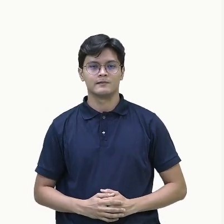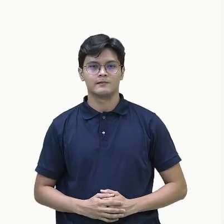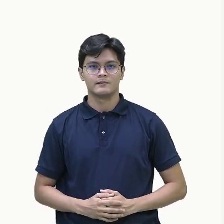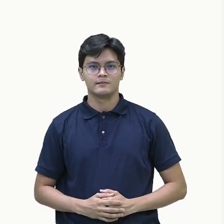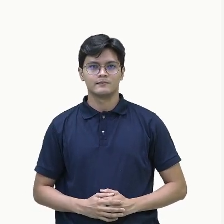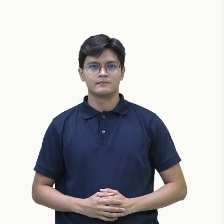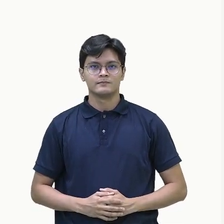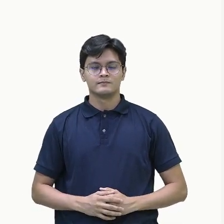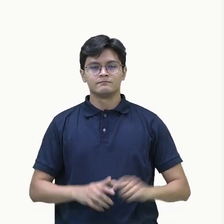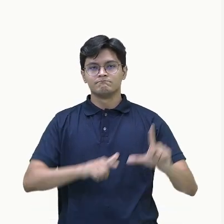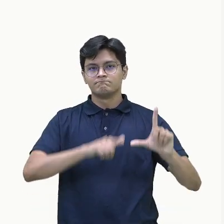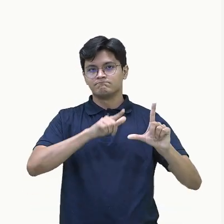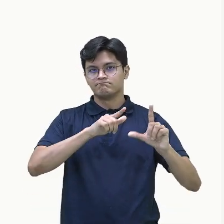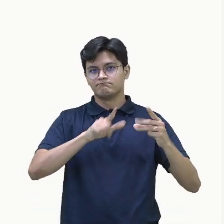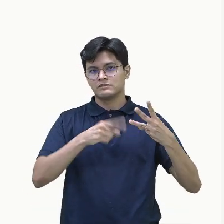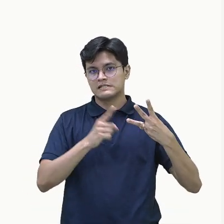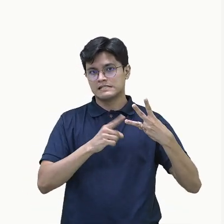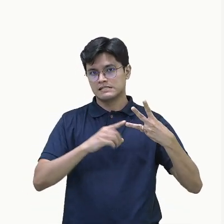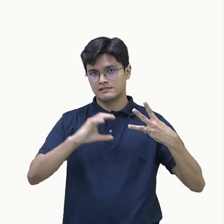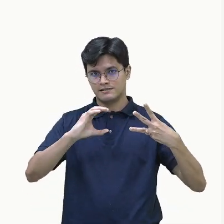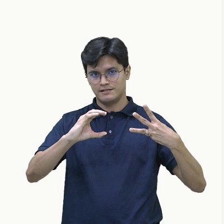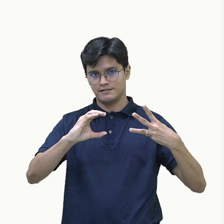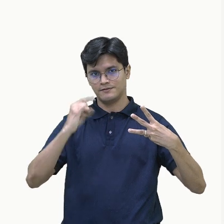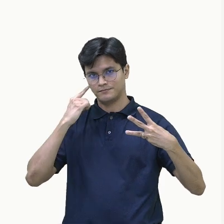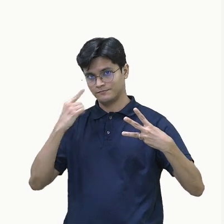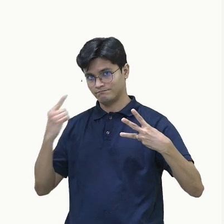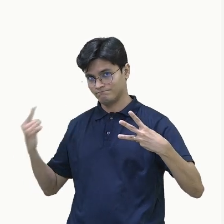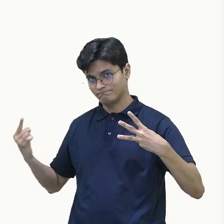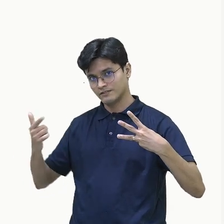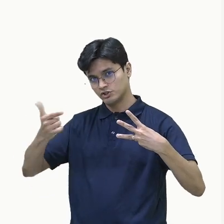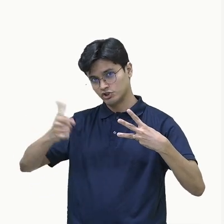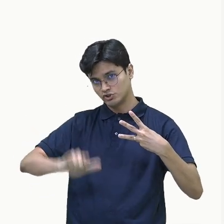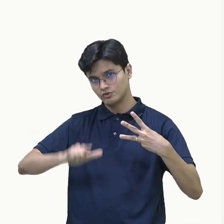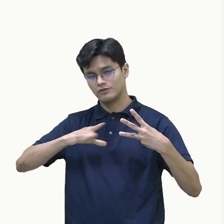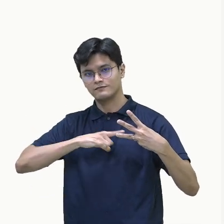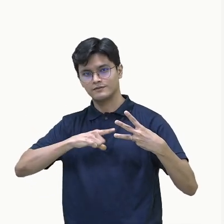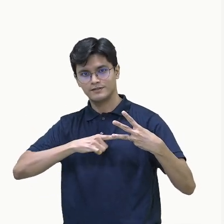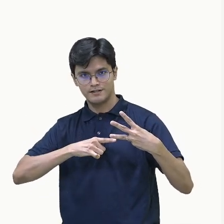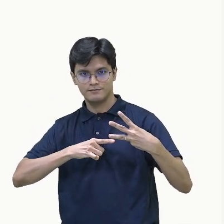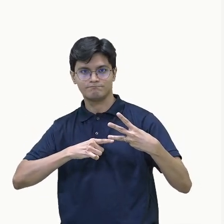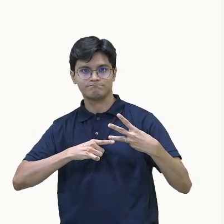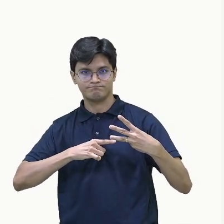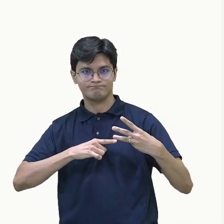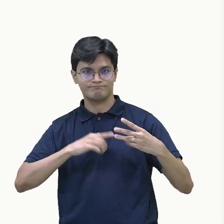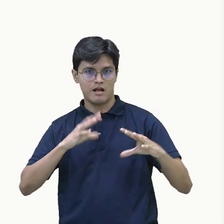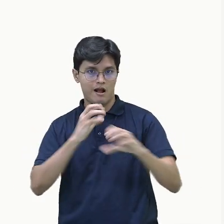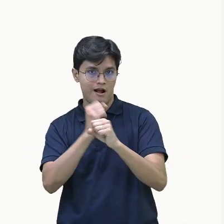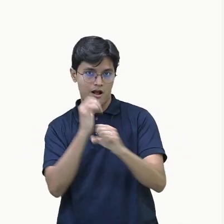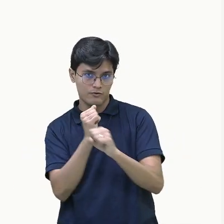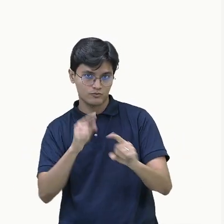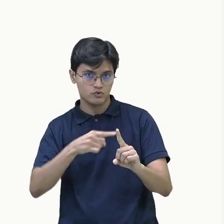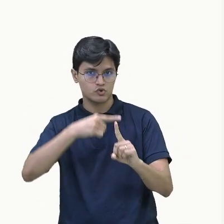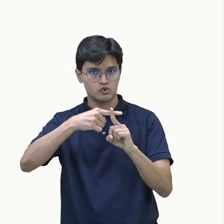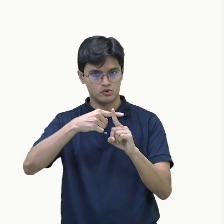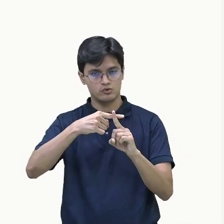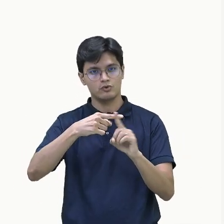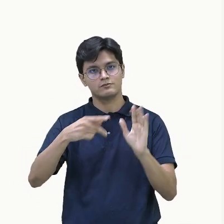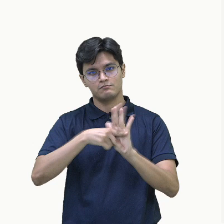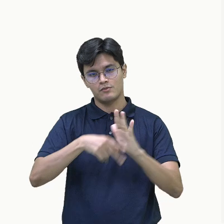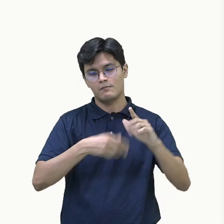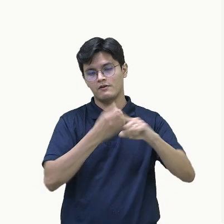Letra C. Aqui, ó, novamente eu tenho uma soma de frações